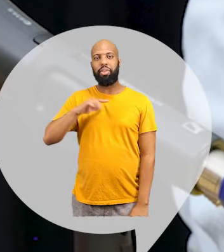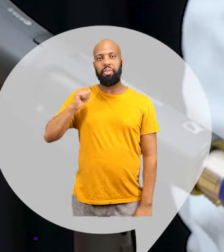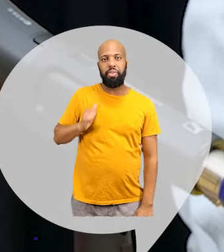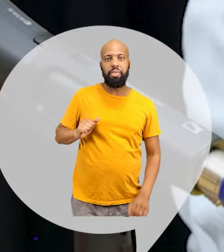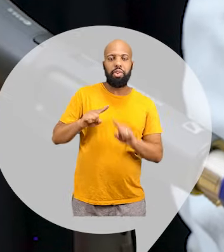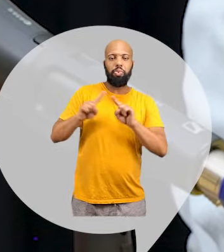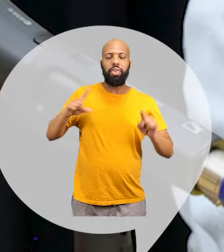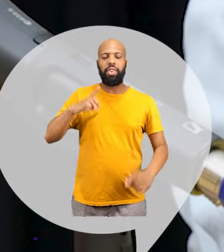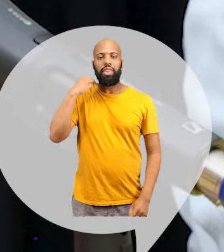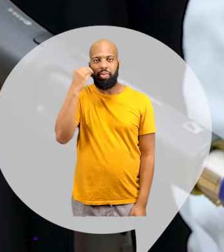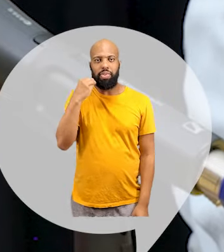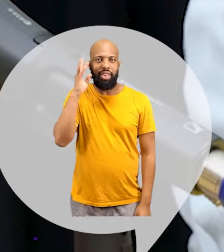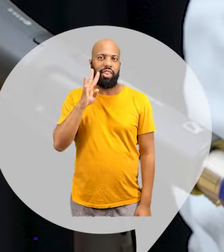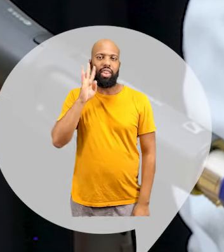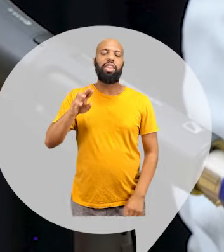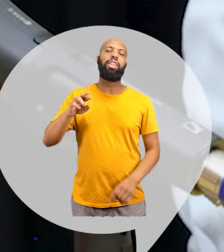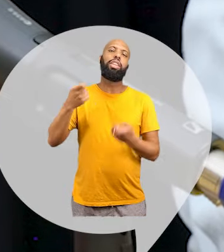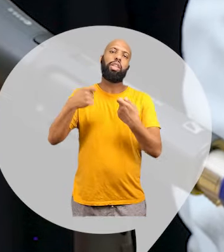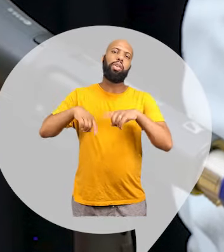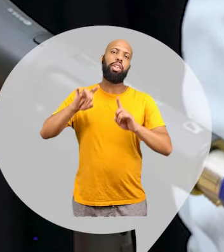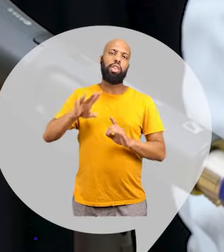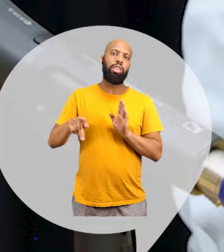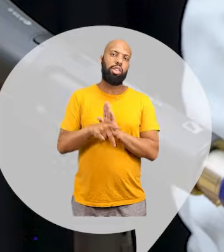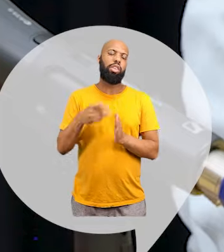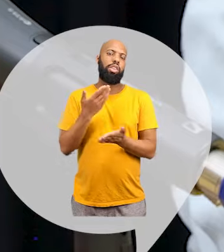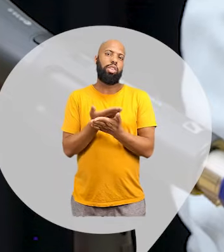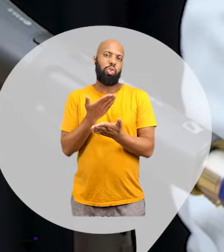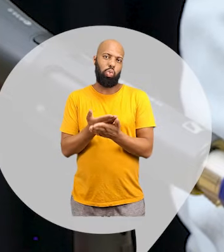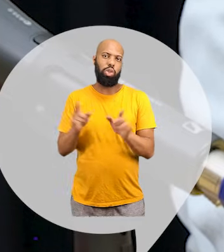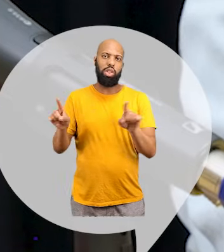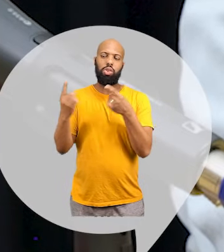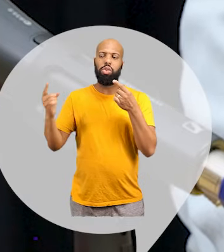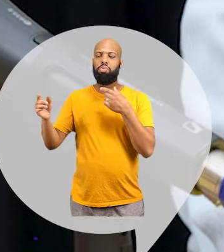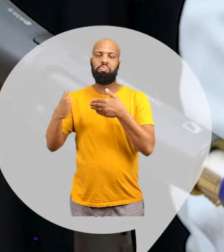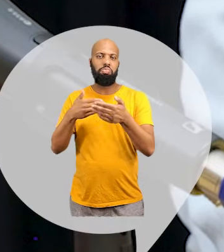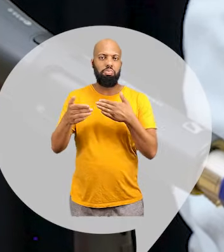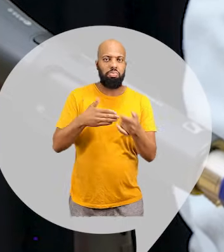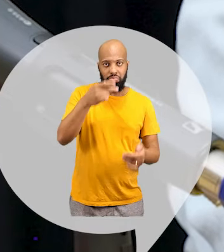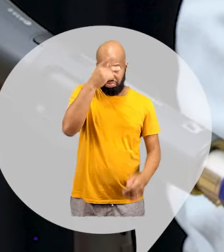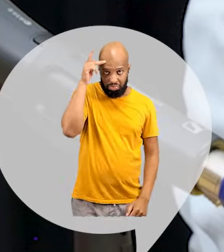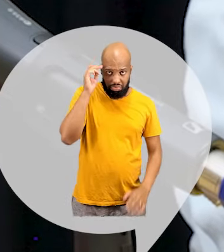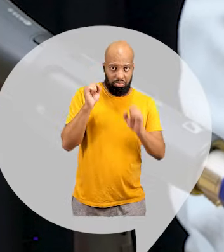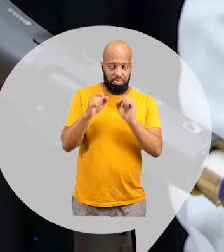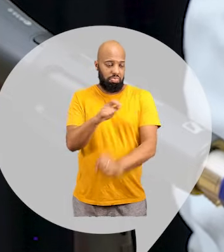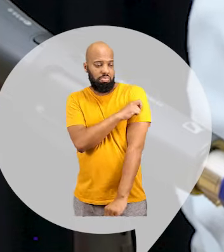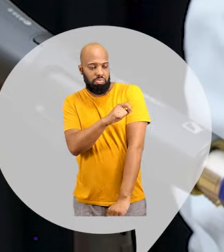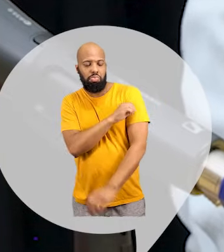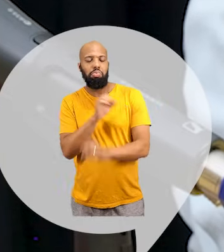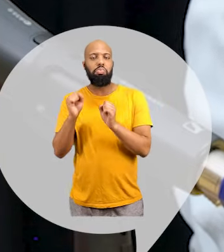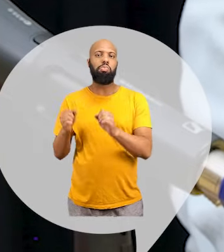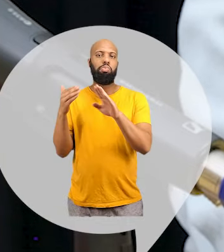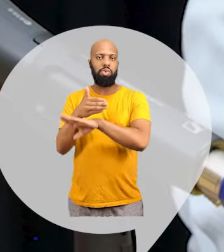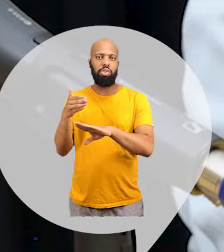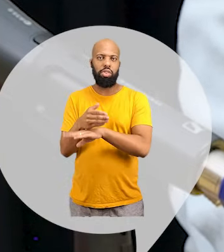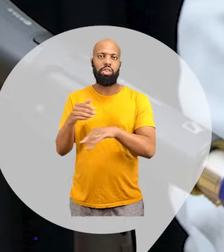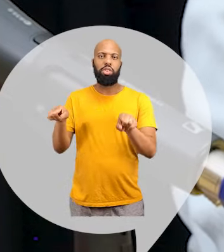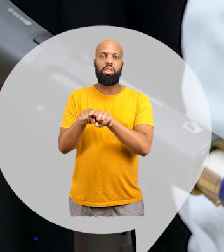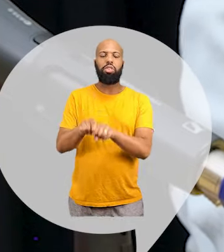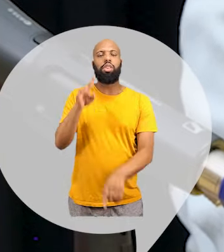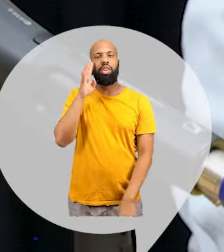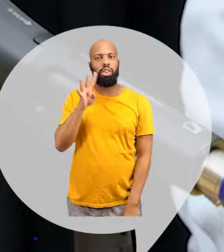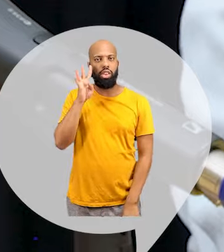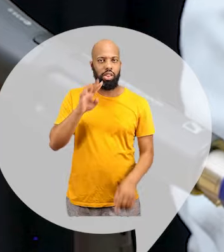vivência é muito legal e não precisa ser só quem faz músicas ai gente legal que tipo de estudante pode participar é muito